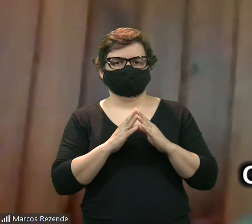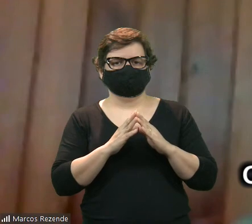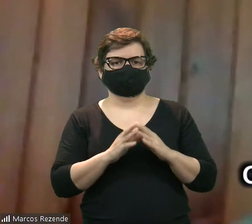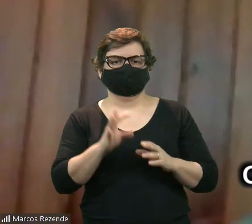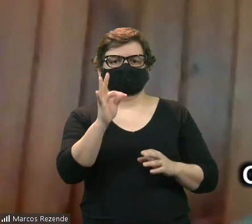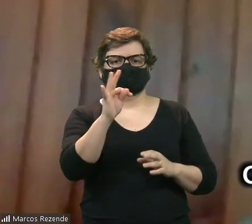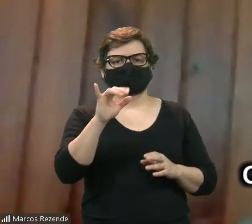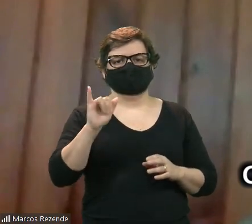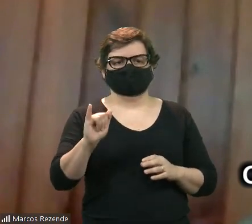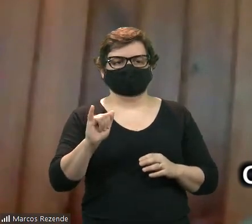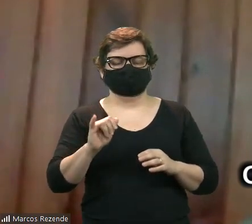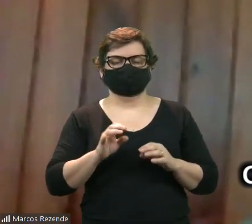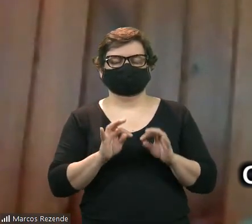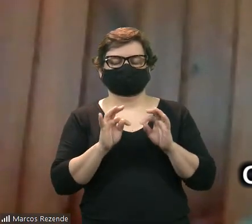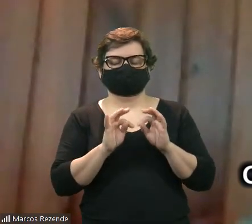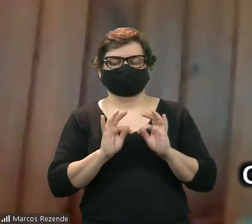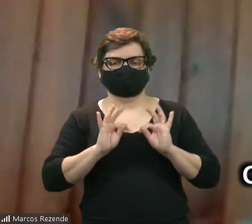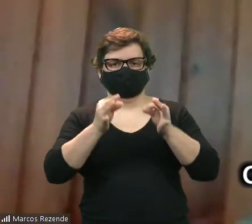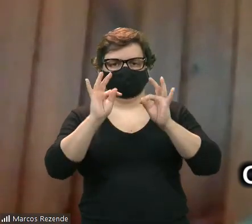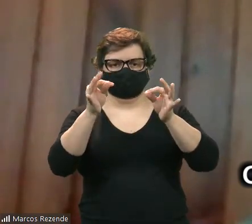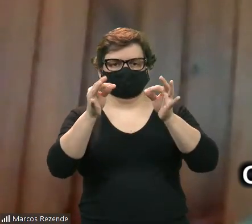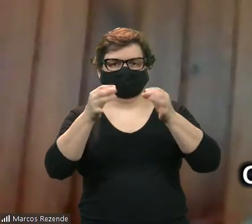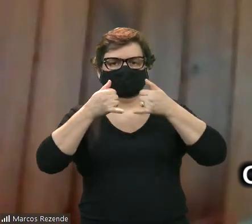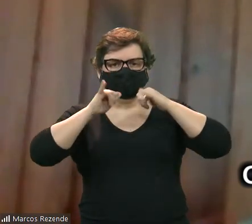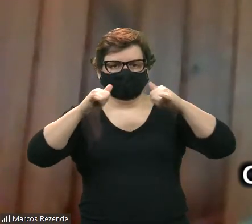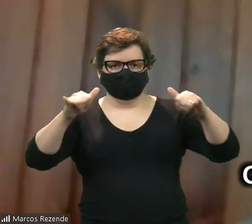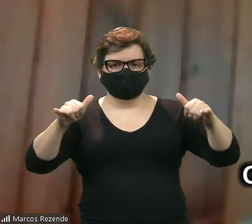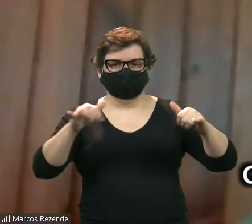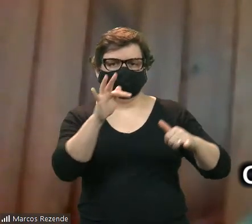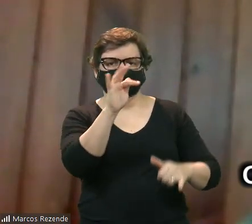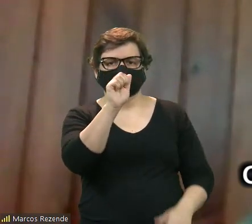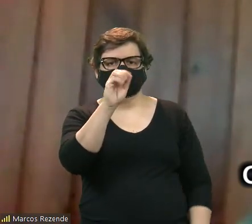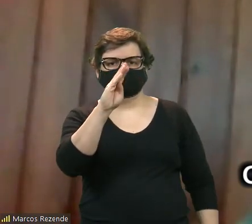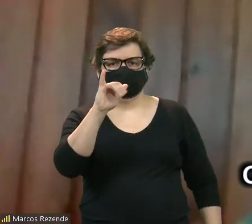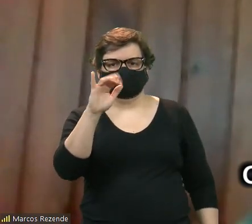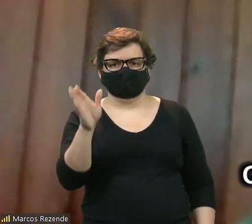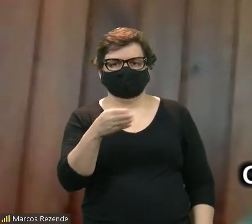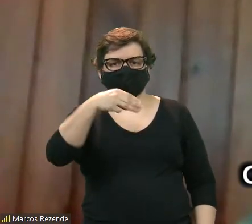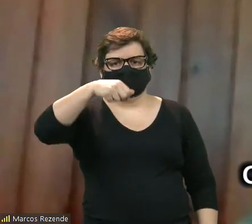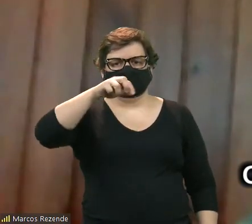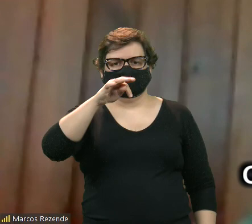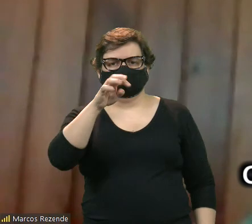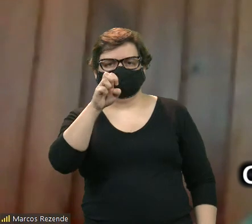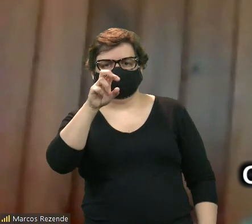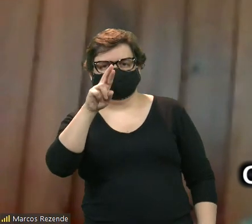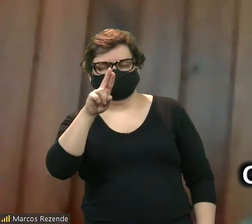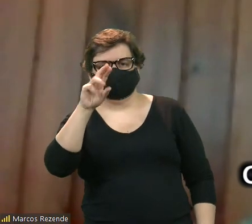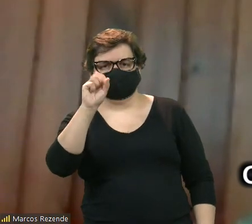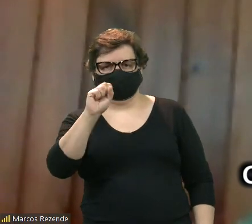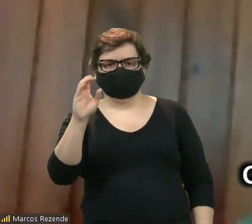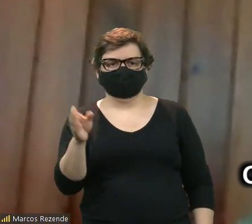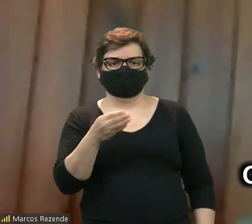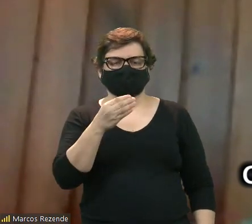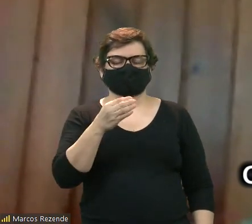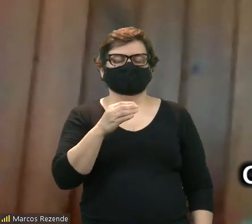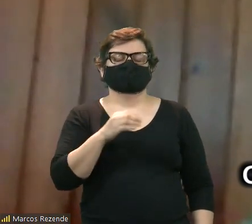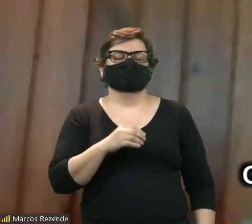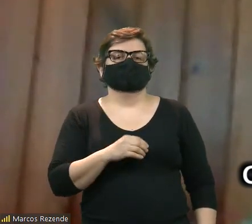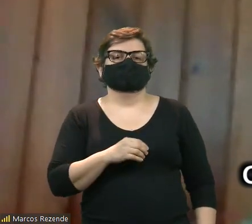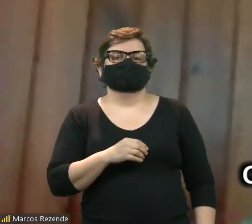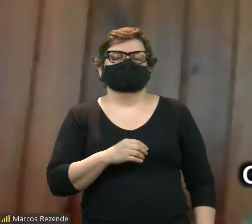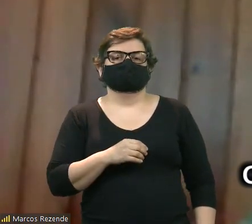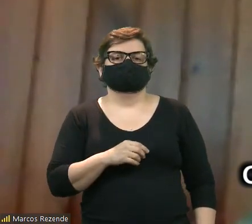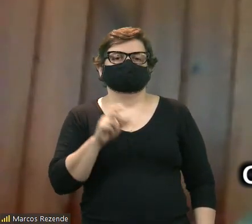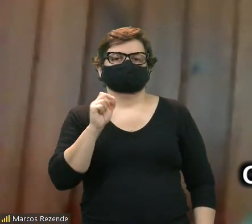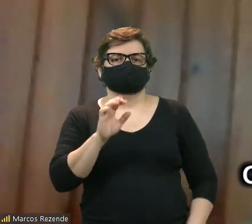de tecnologia da informação, a Fabi, o Xavier e o Matheus, que puderam dar o suporte